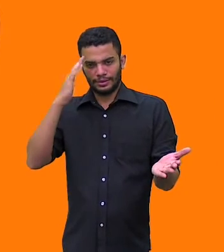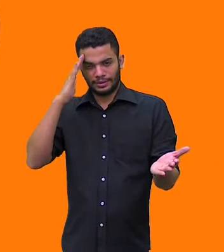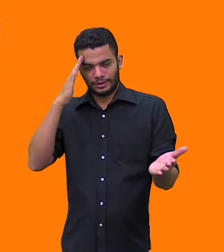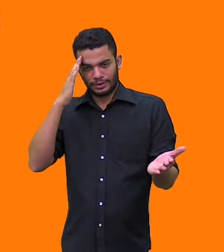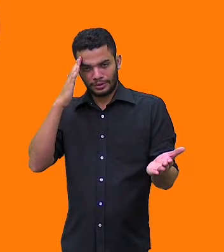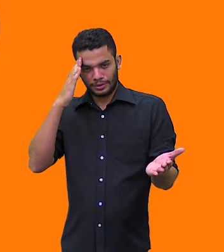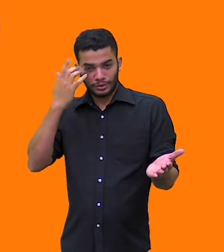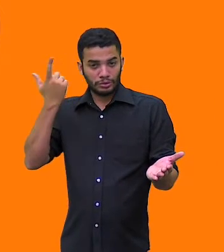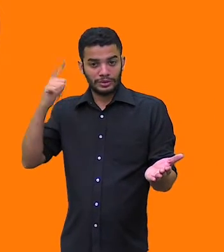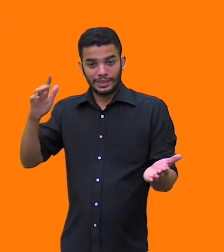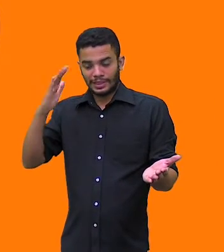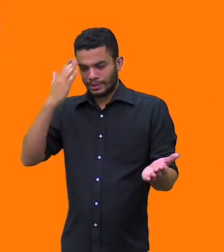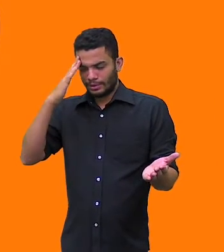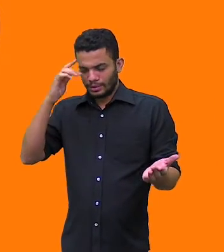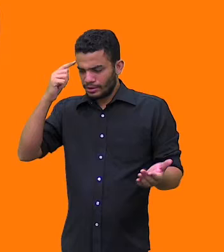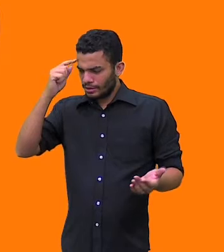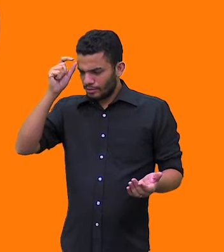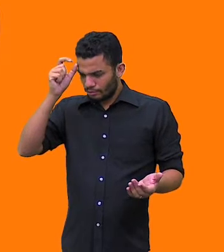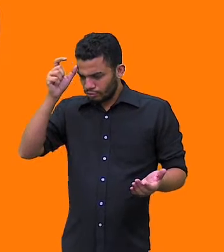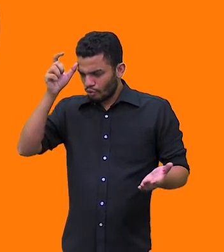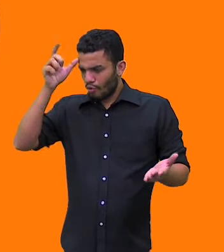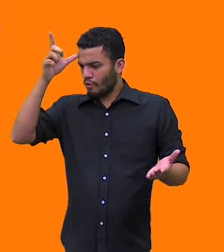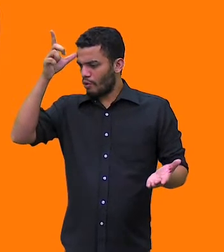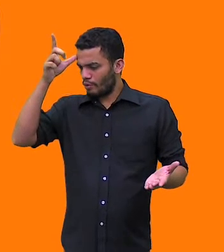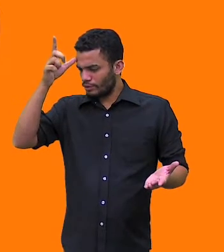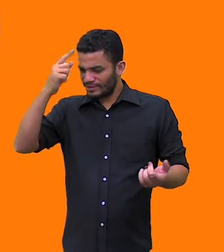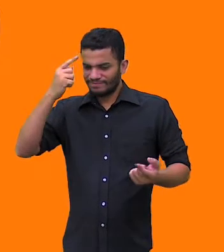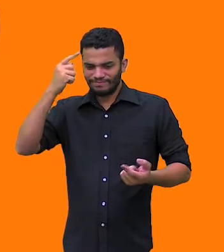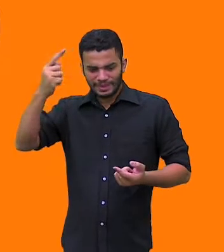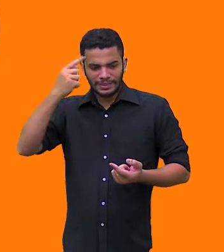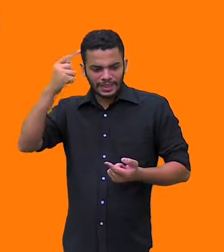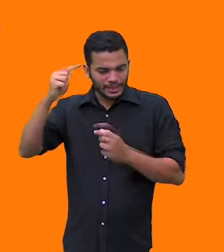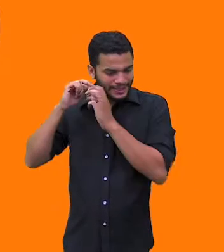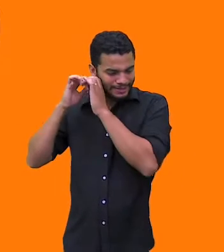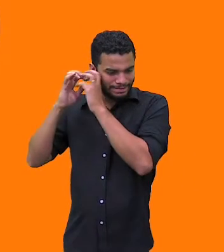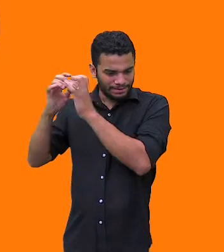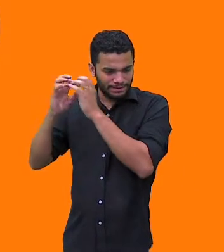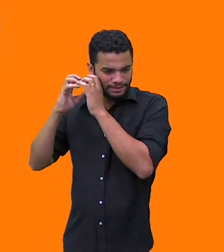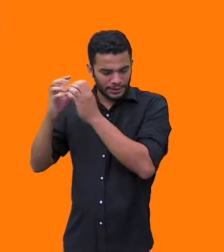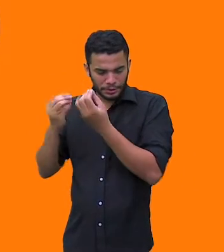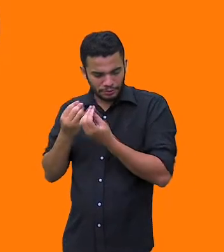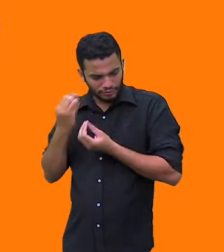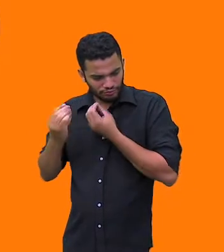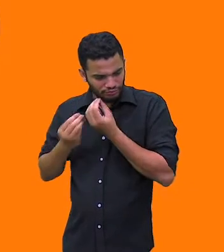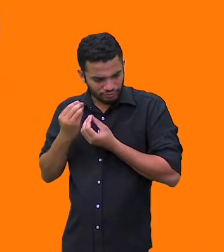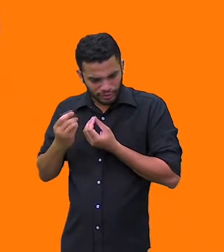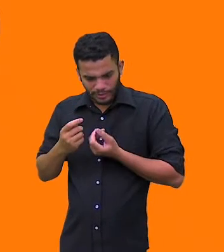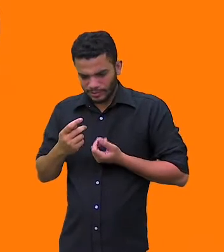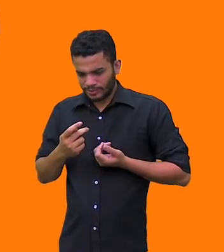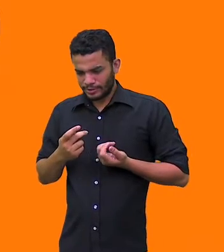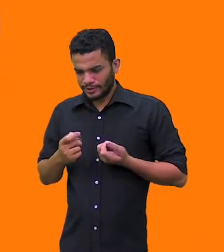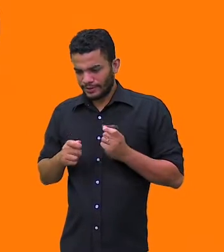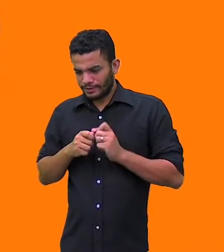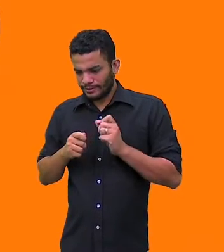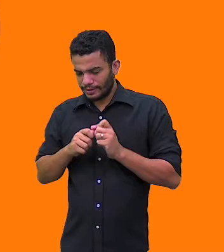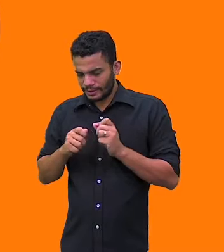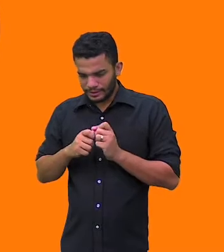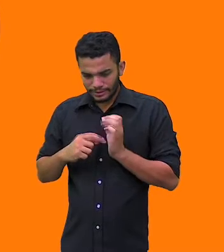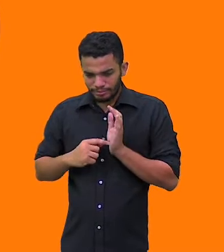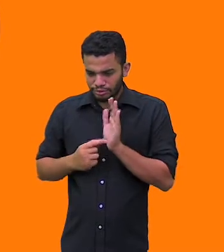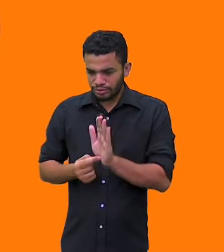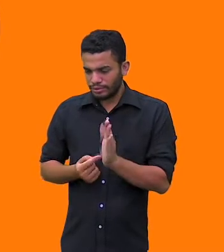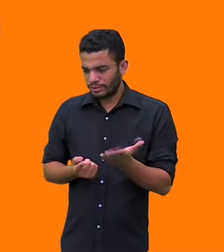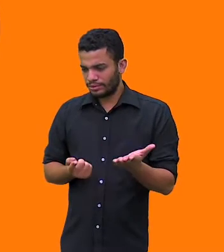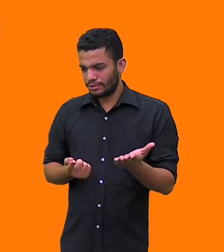que tenha uma reflexão sobre aquele assunto, né? São temas relacionados aí à política,